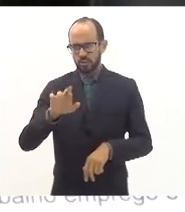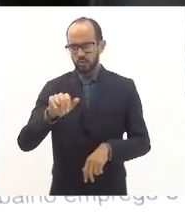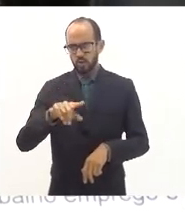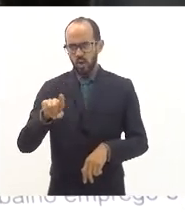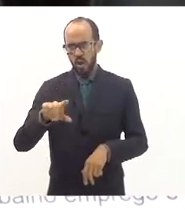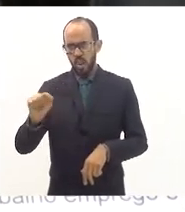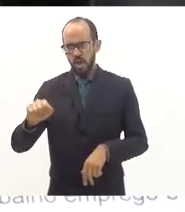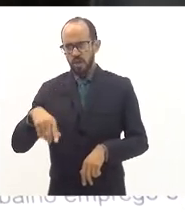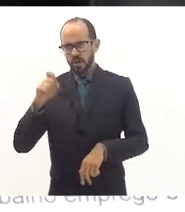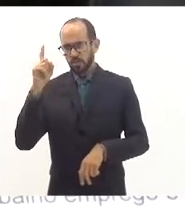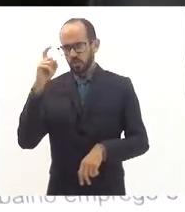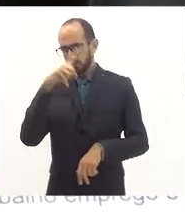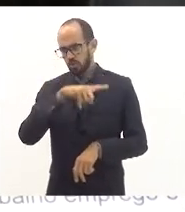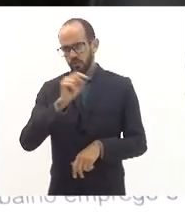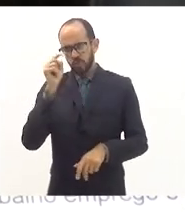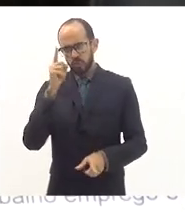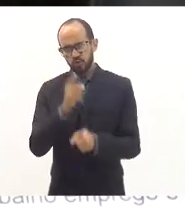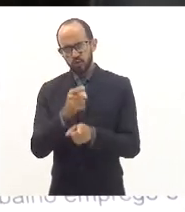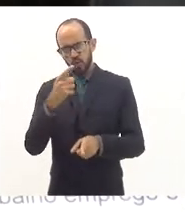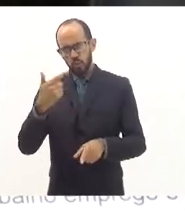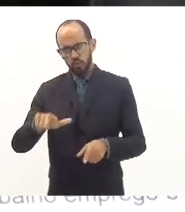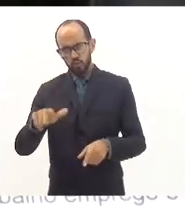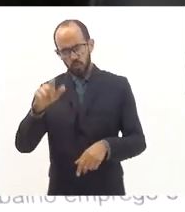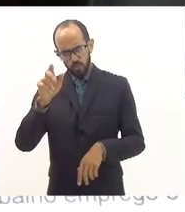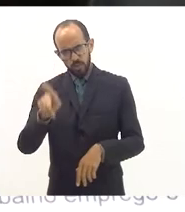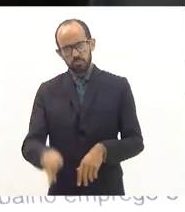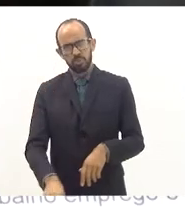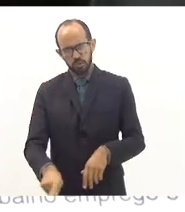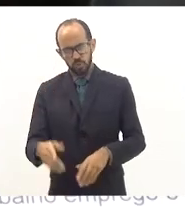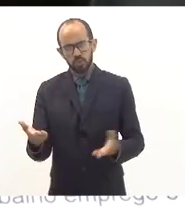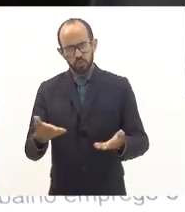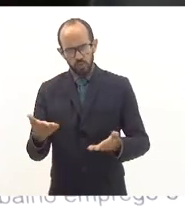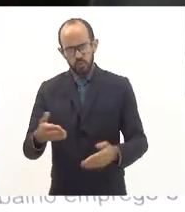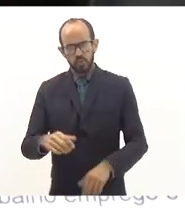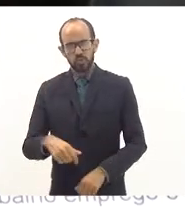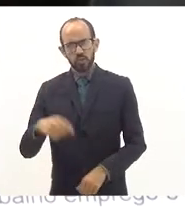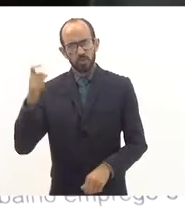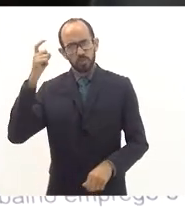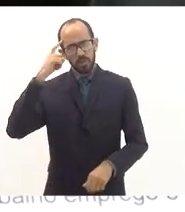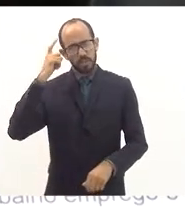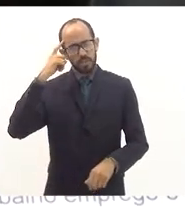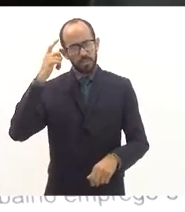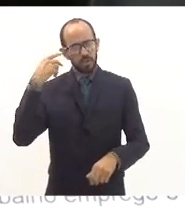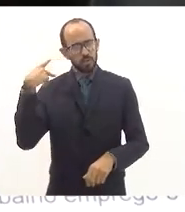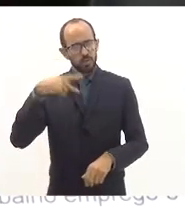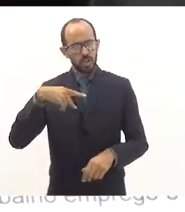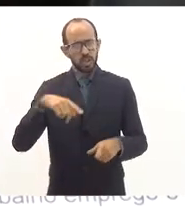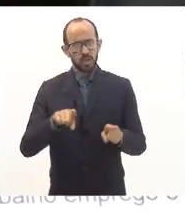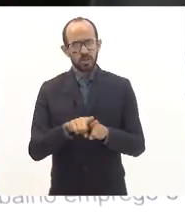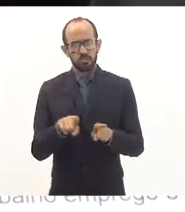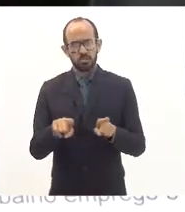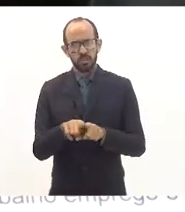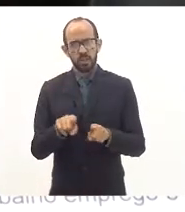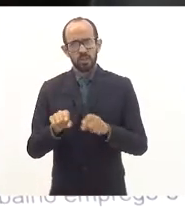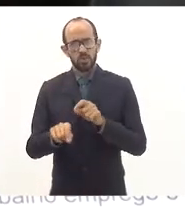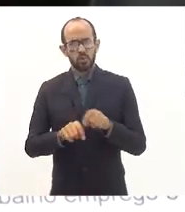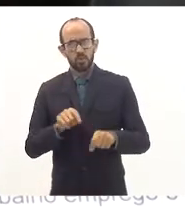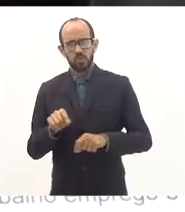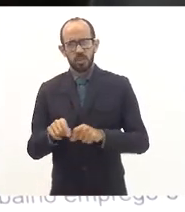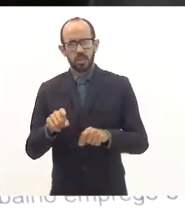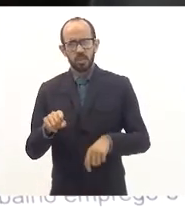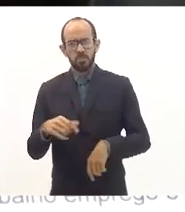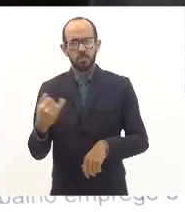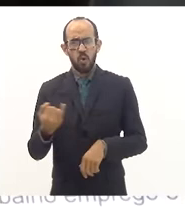dificilmente a gente consegue ver nos homens públicos de hoje. E do pensamento de Brizola, né, eu acho que é muito